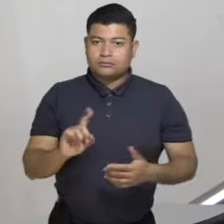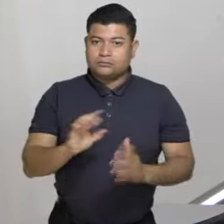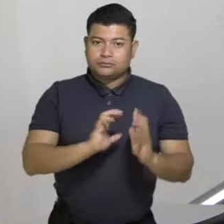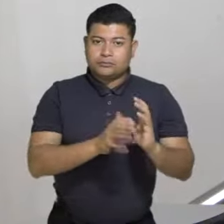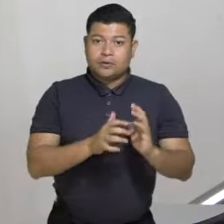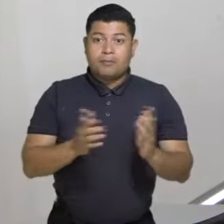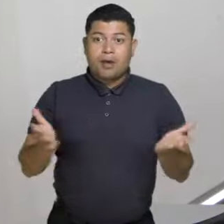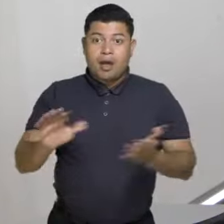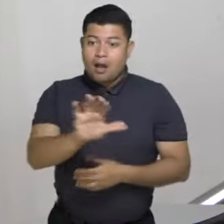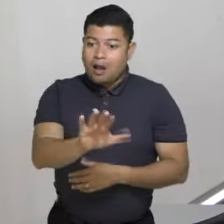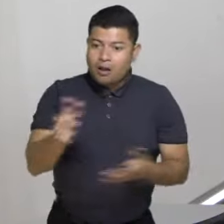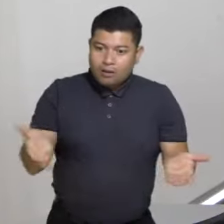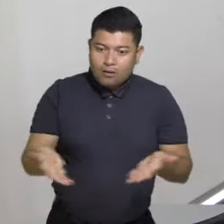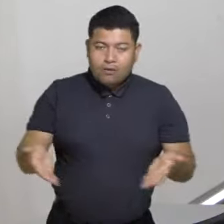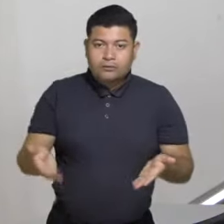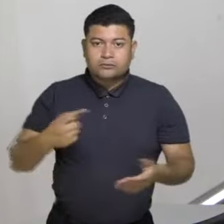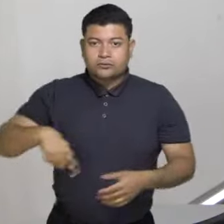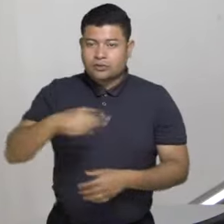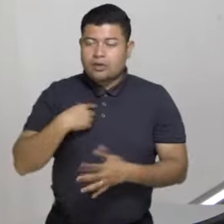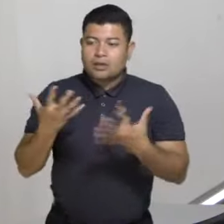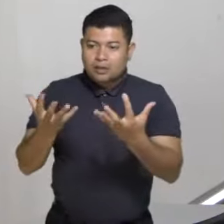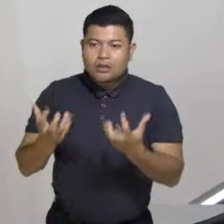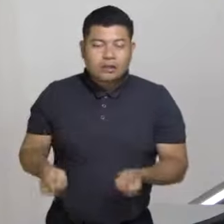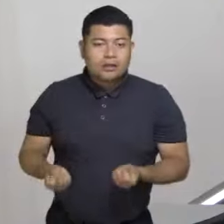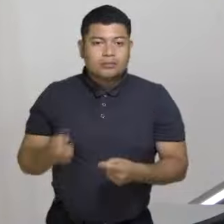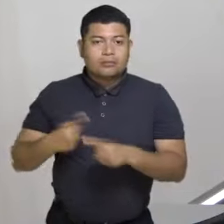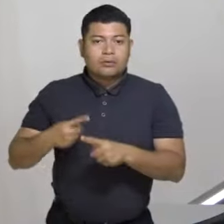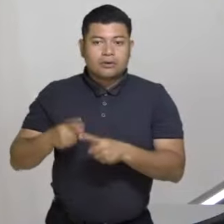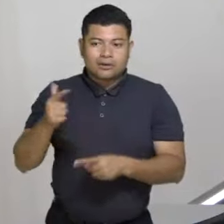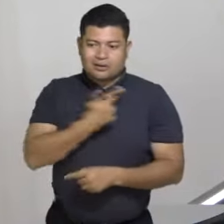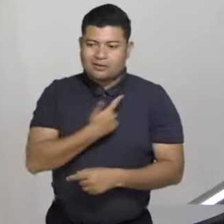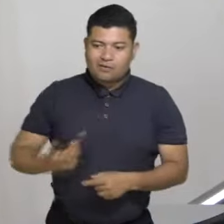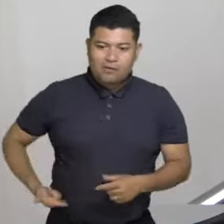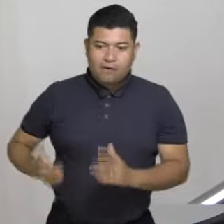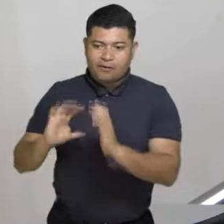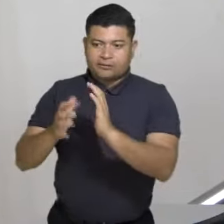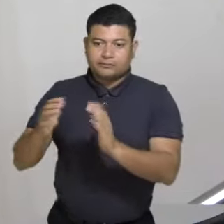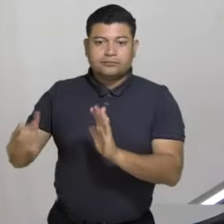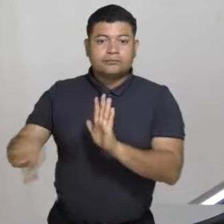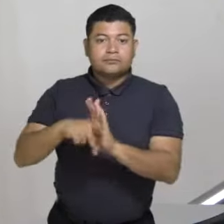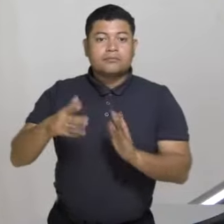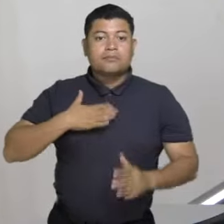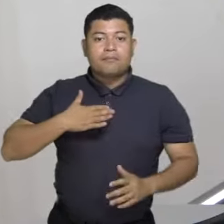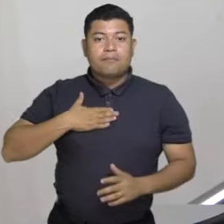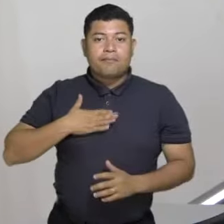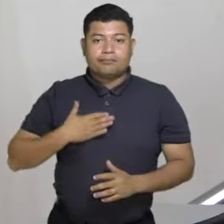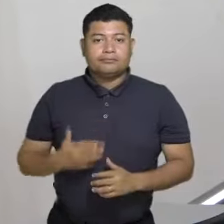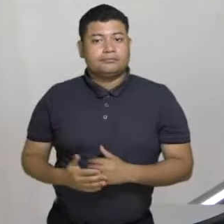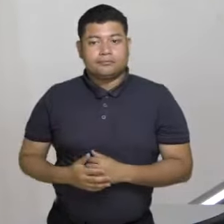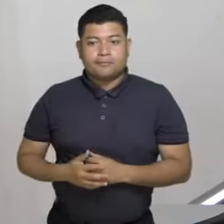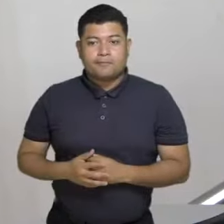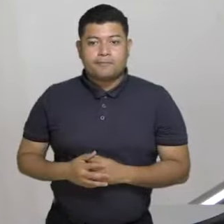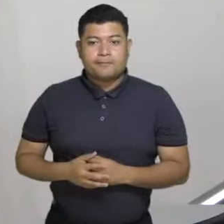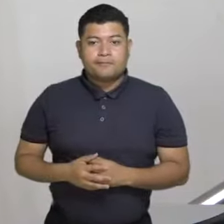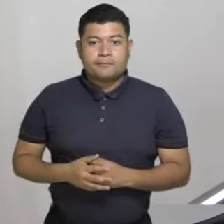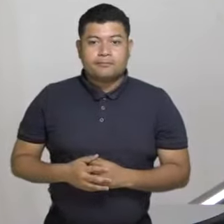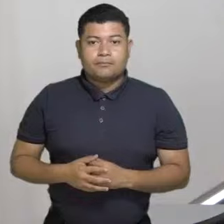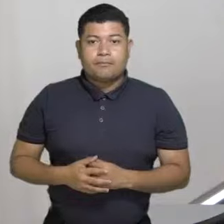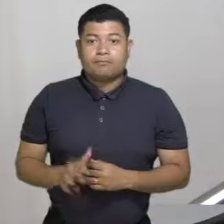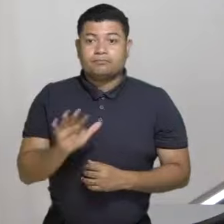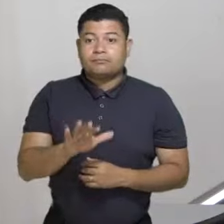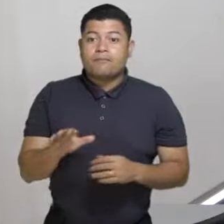governo, nós somos coerentes e mantivemos a nossa posição. Mas